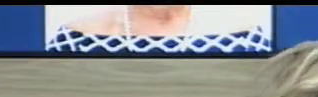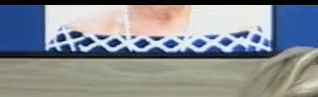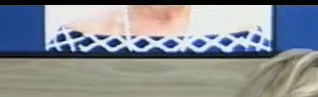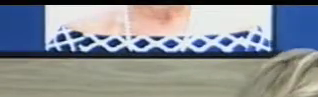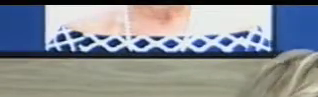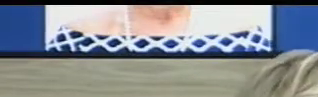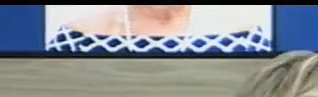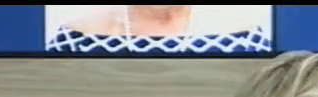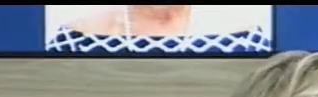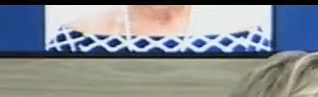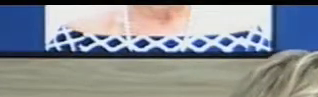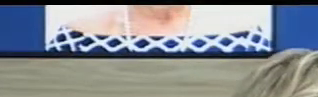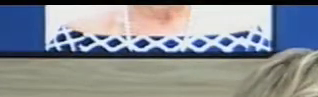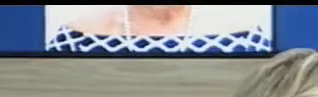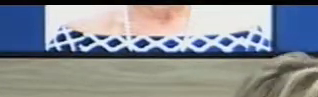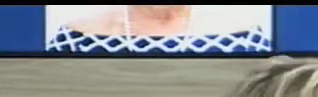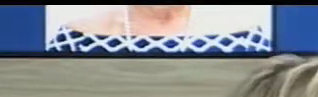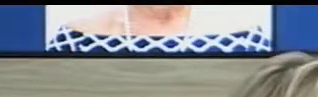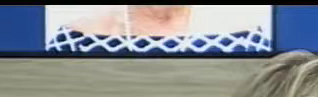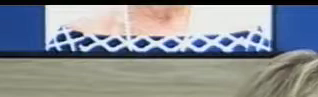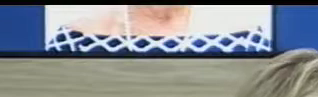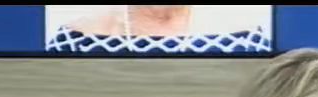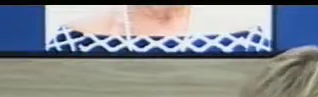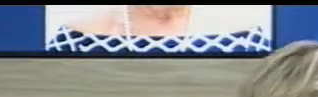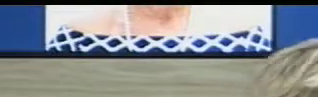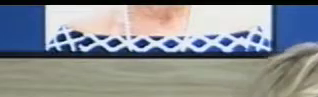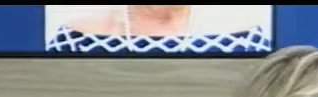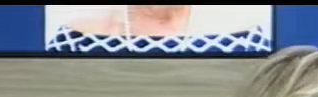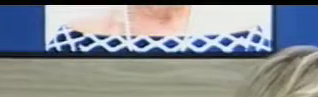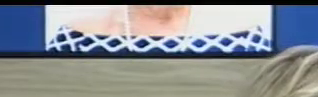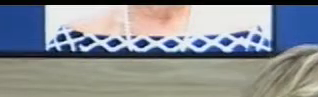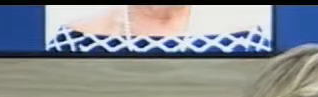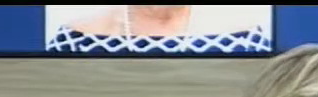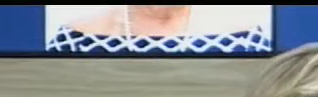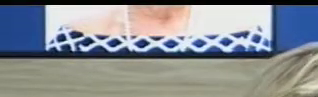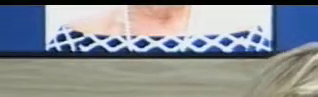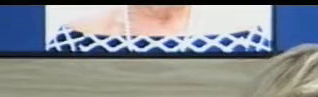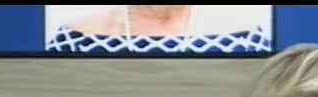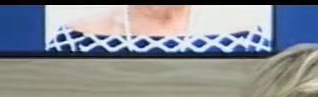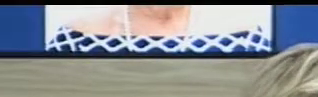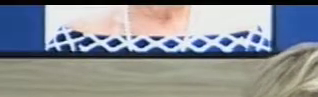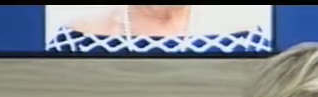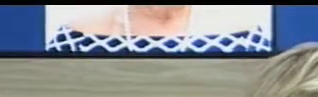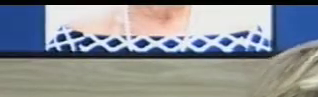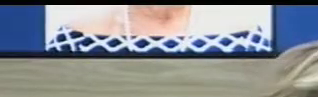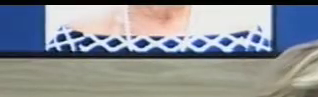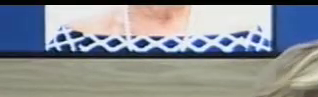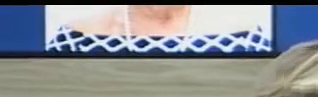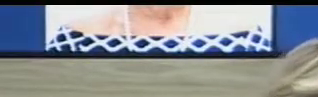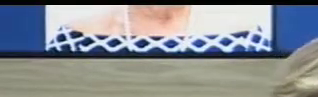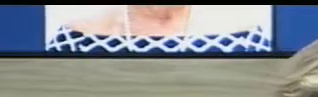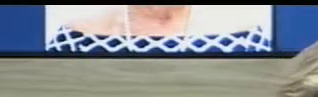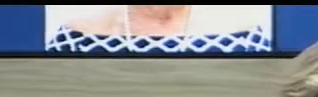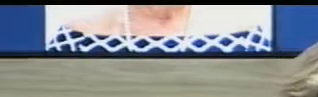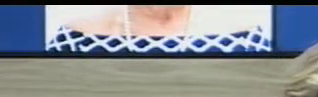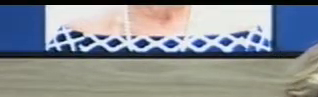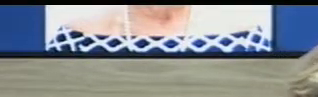estou a favor de ideologia de gênero. Não, eu não sou contra a ideia